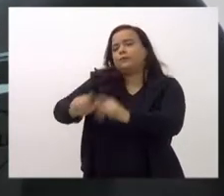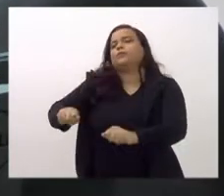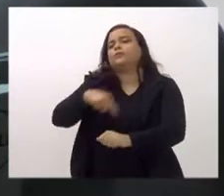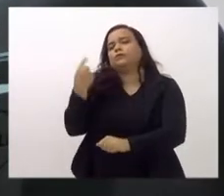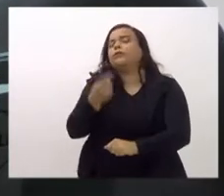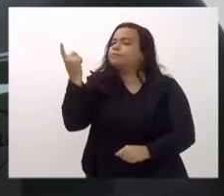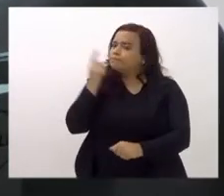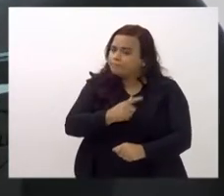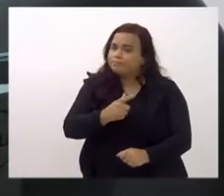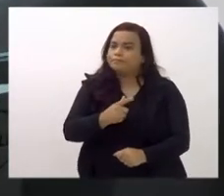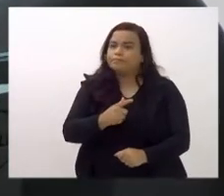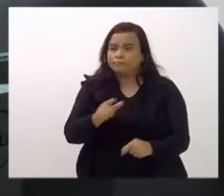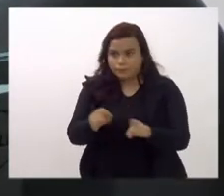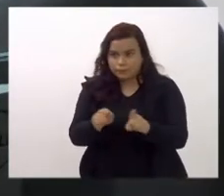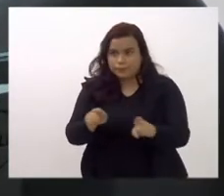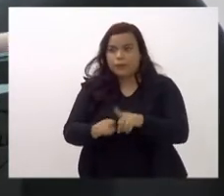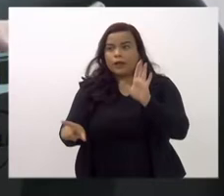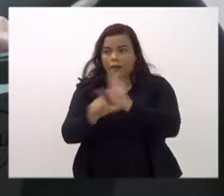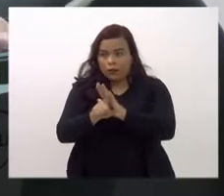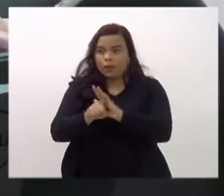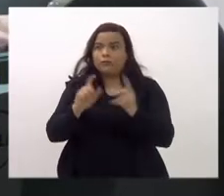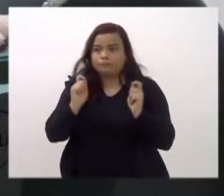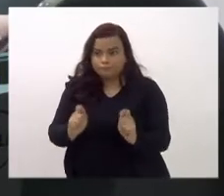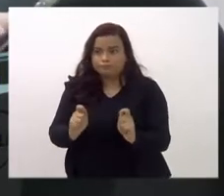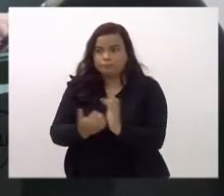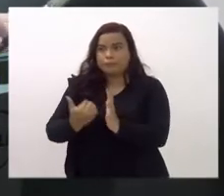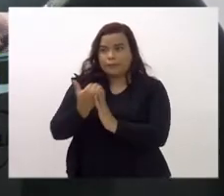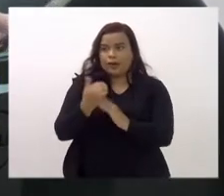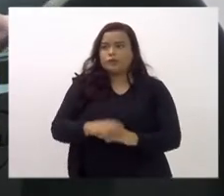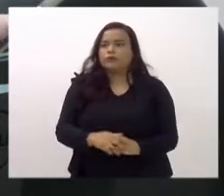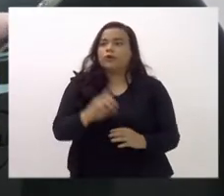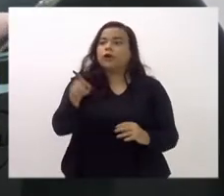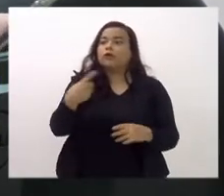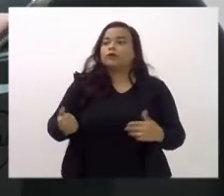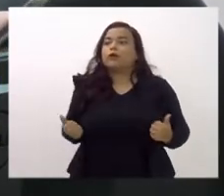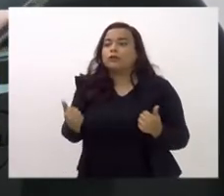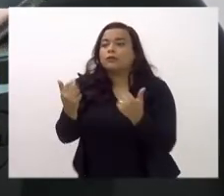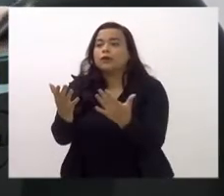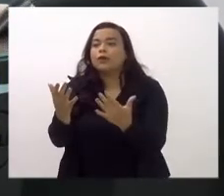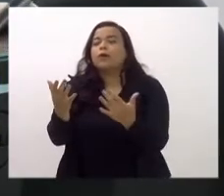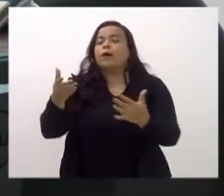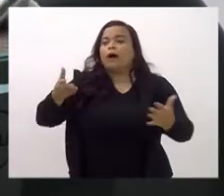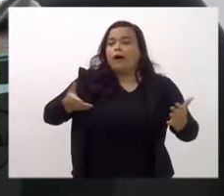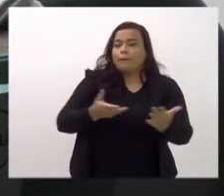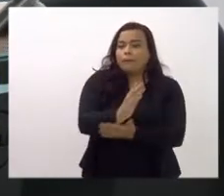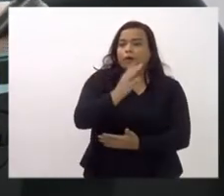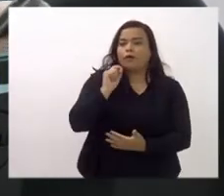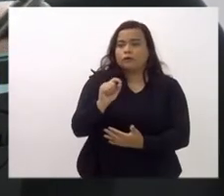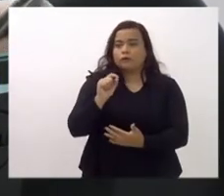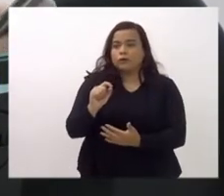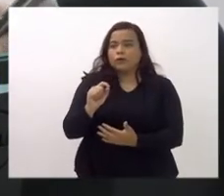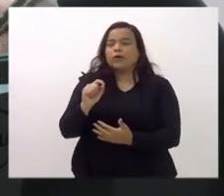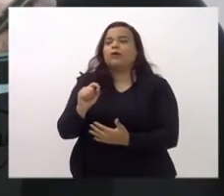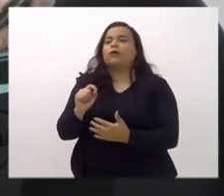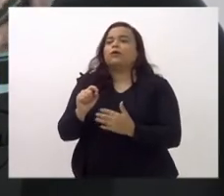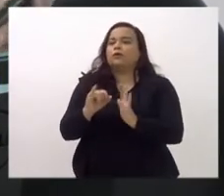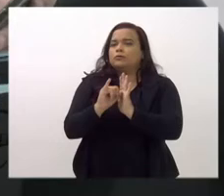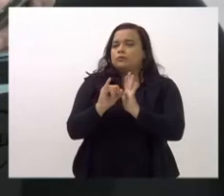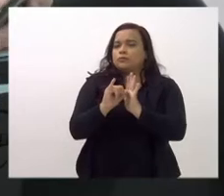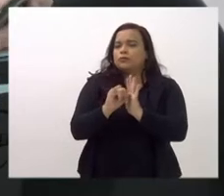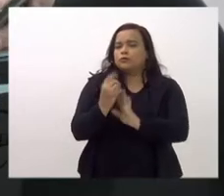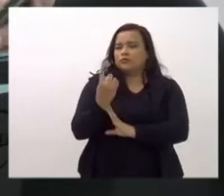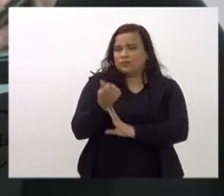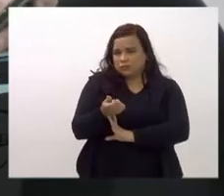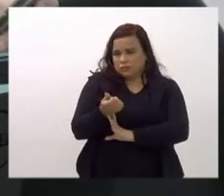assim, uma legislação mais consistente. Então, a gente aprovou o inciso 16,